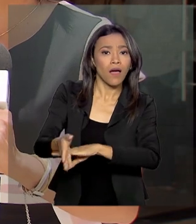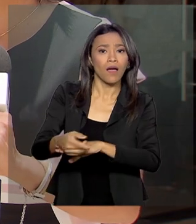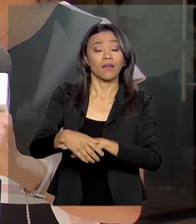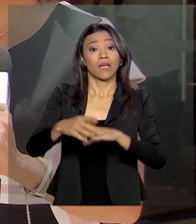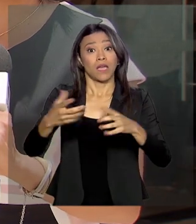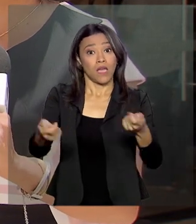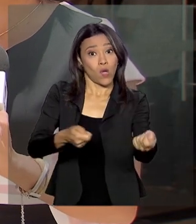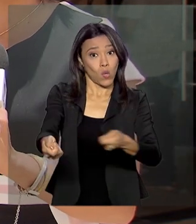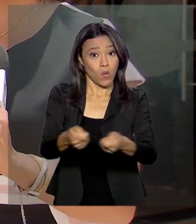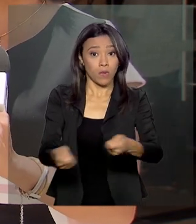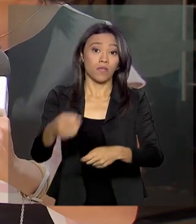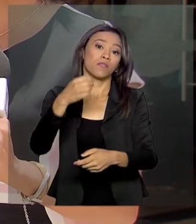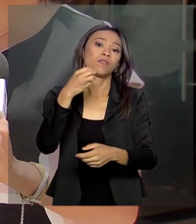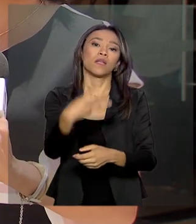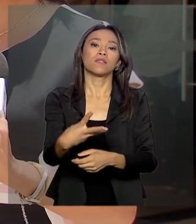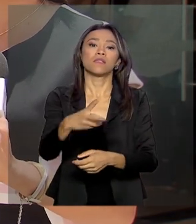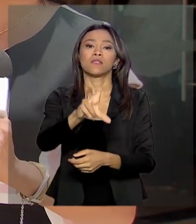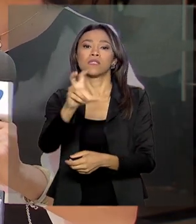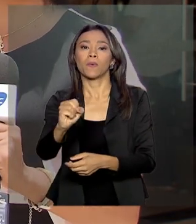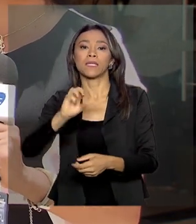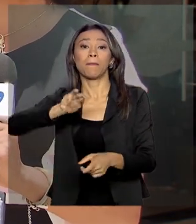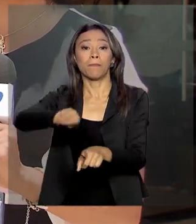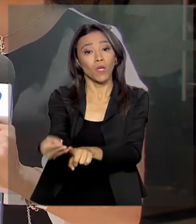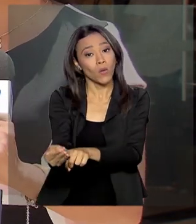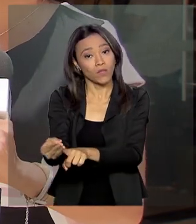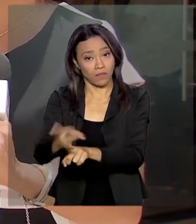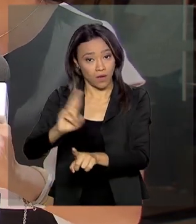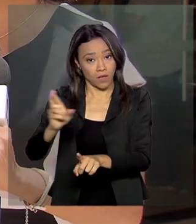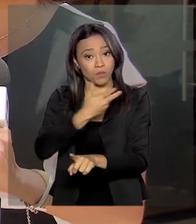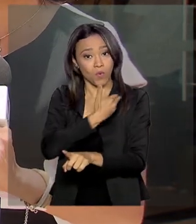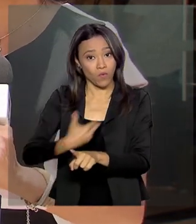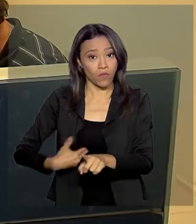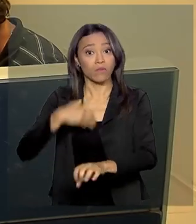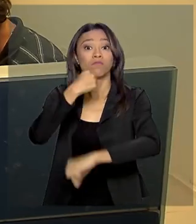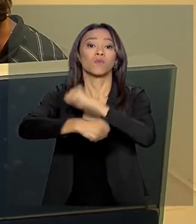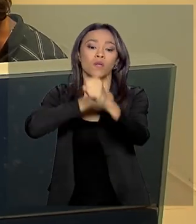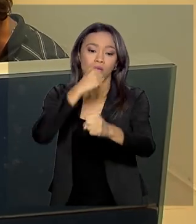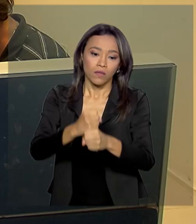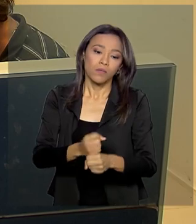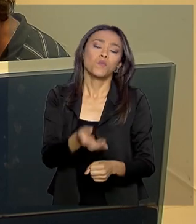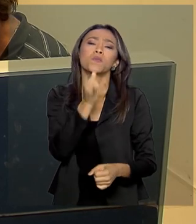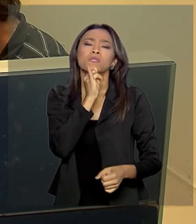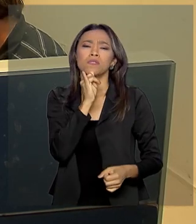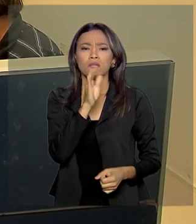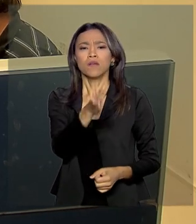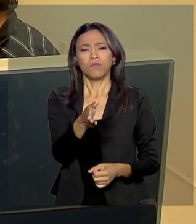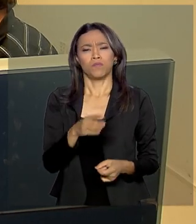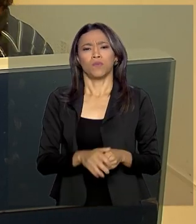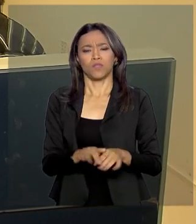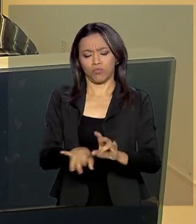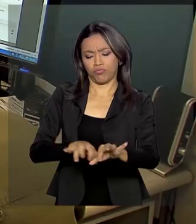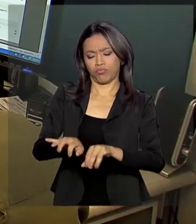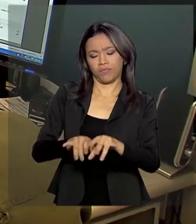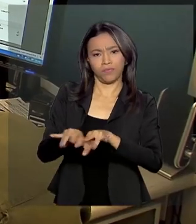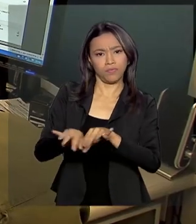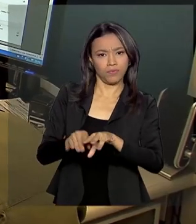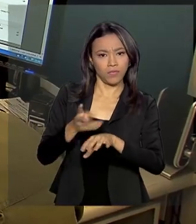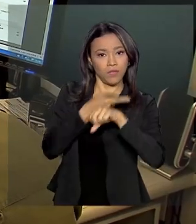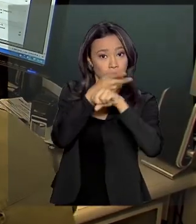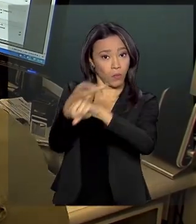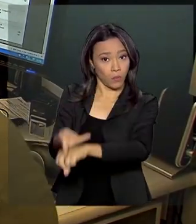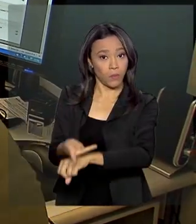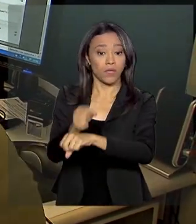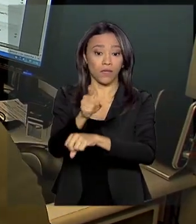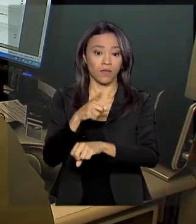350 milhões de reais para o governo por ano. Um exemplo de serviço digitalizado que uniu